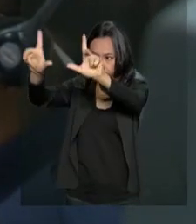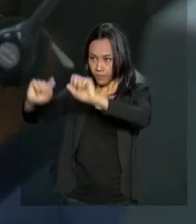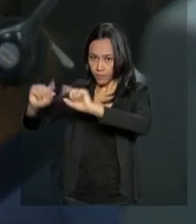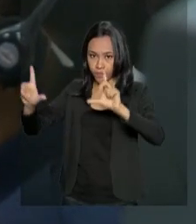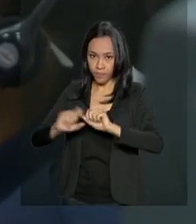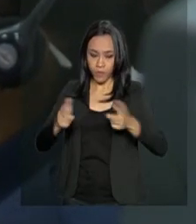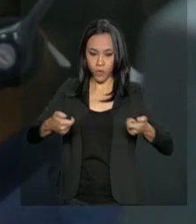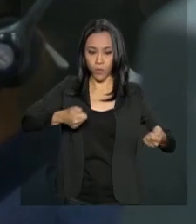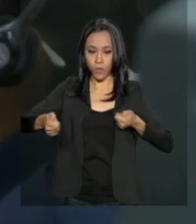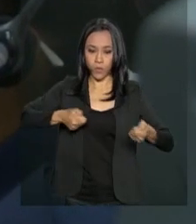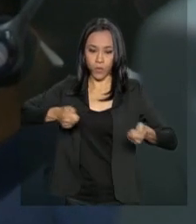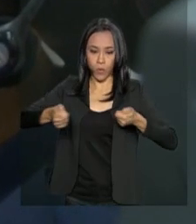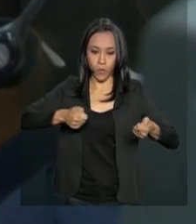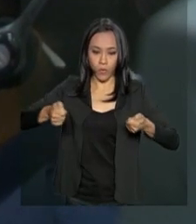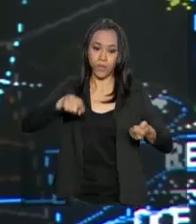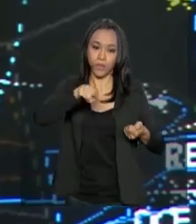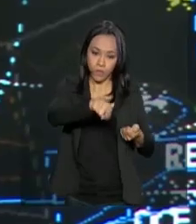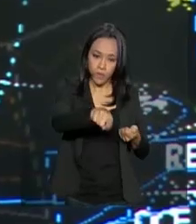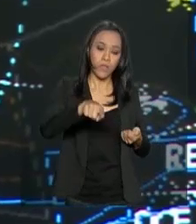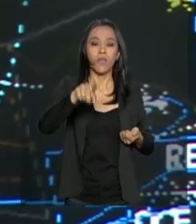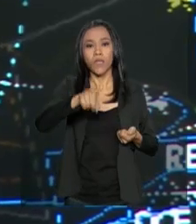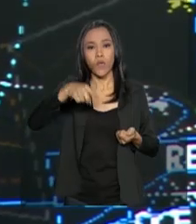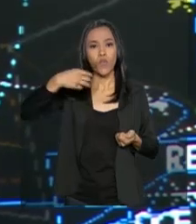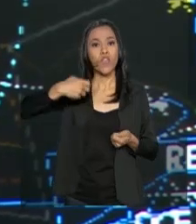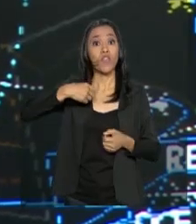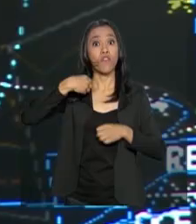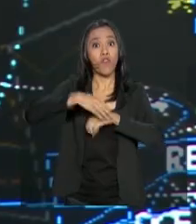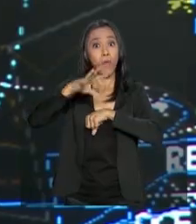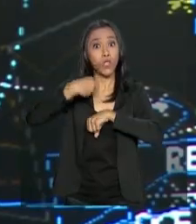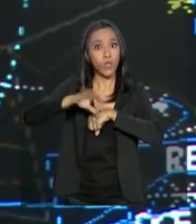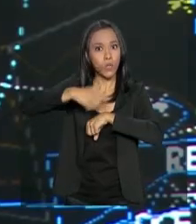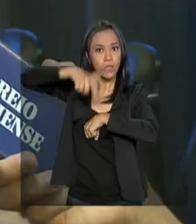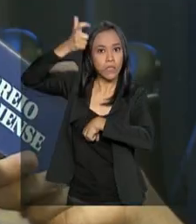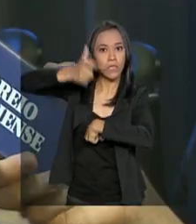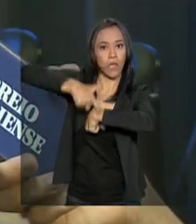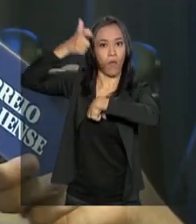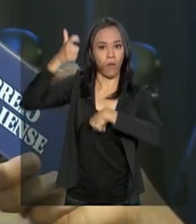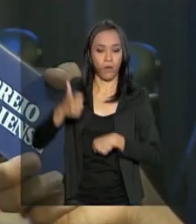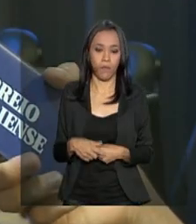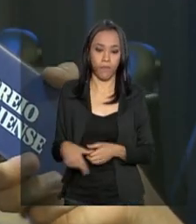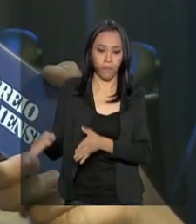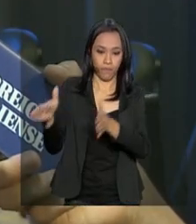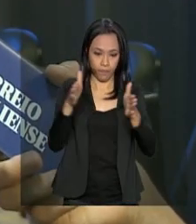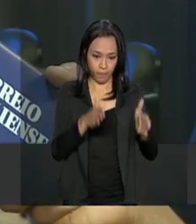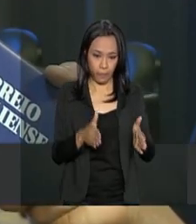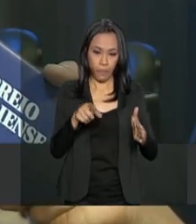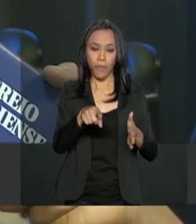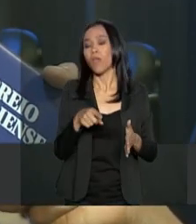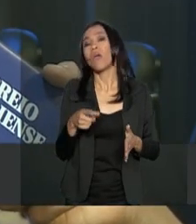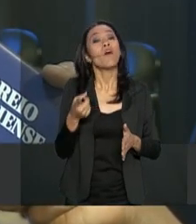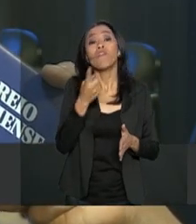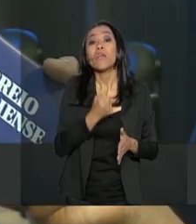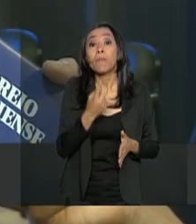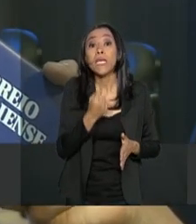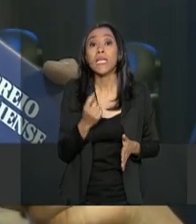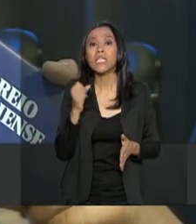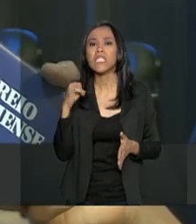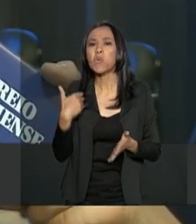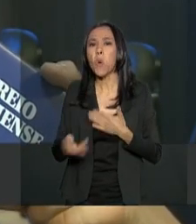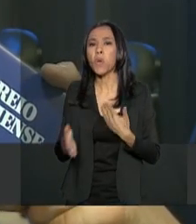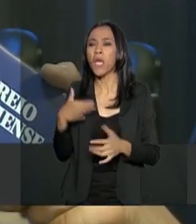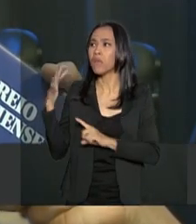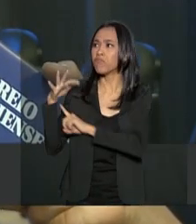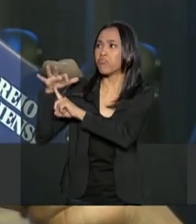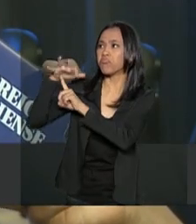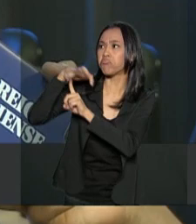mando de operações aeroespaciais com informações em tempo real é a falha vermelho se alguma aeronave tentar